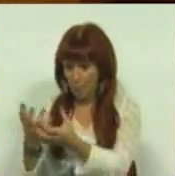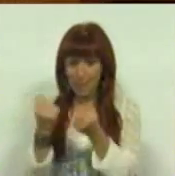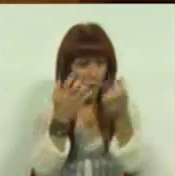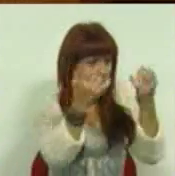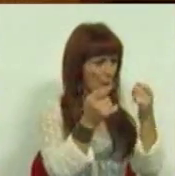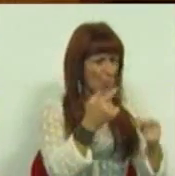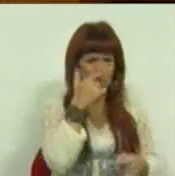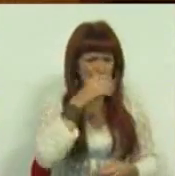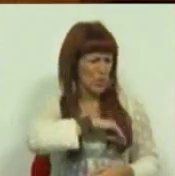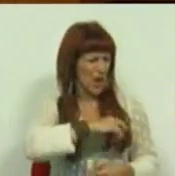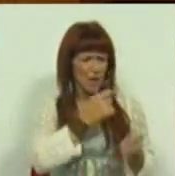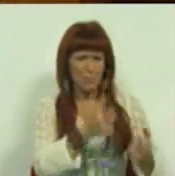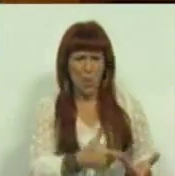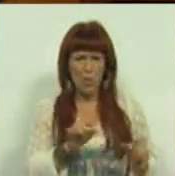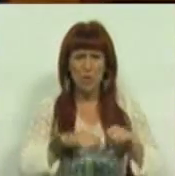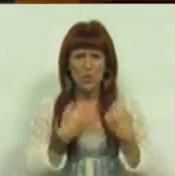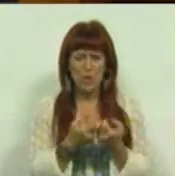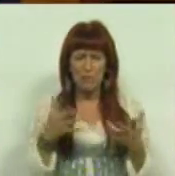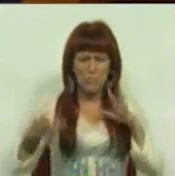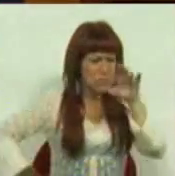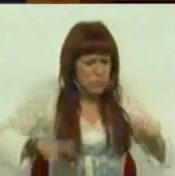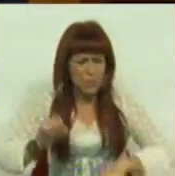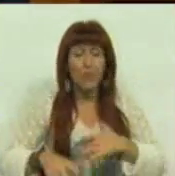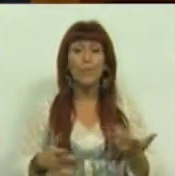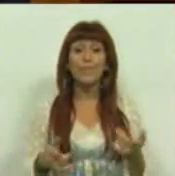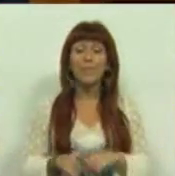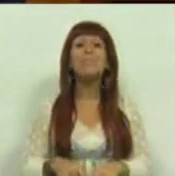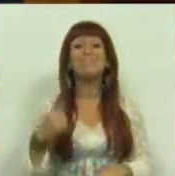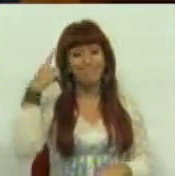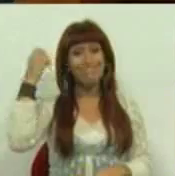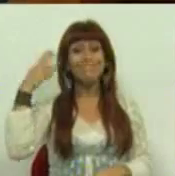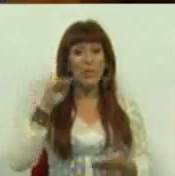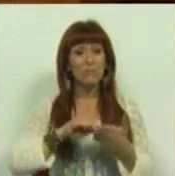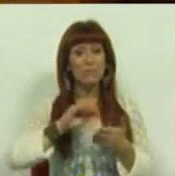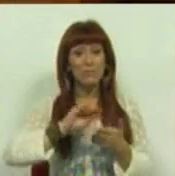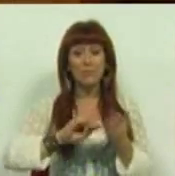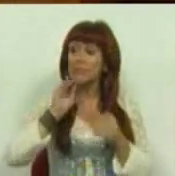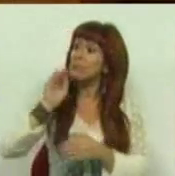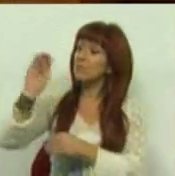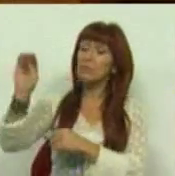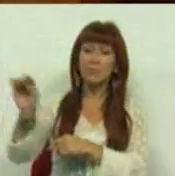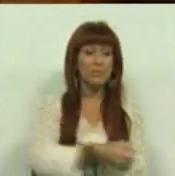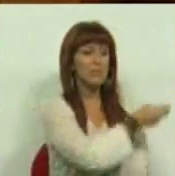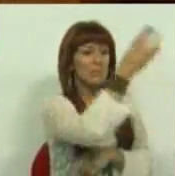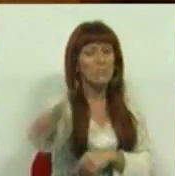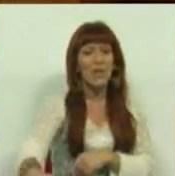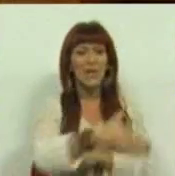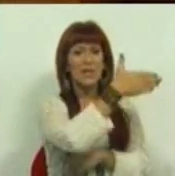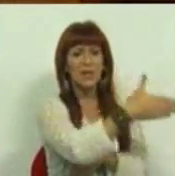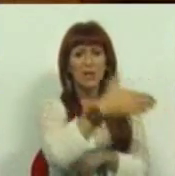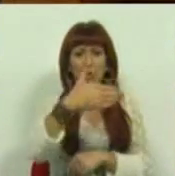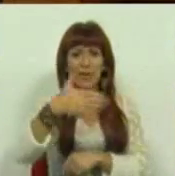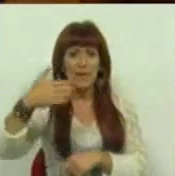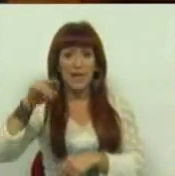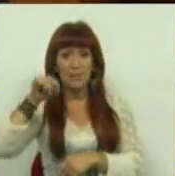quem menos ganha na nossa sociedade. Só assim se compreende a notificação a 117 mil